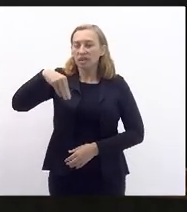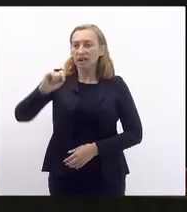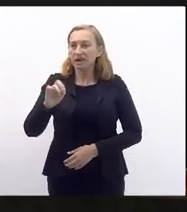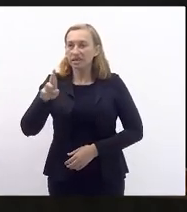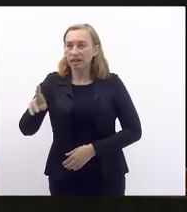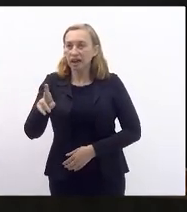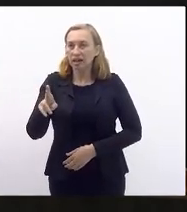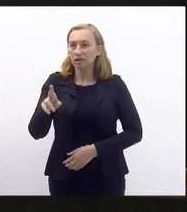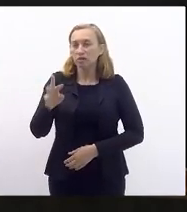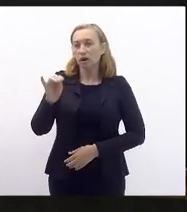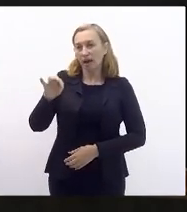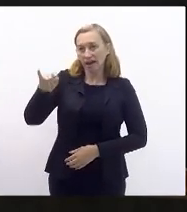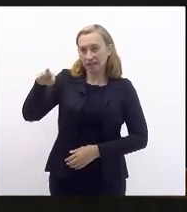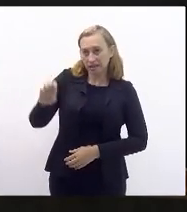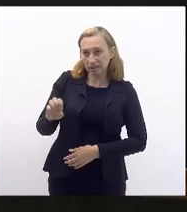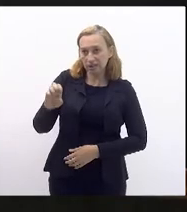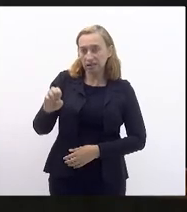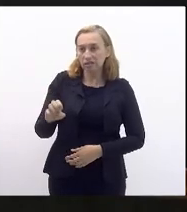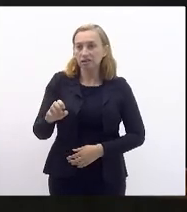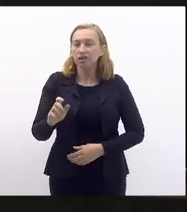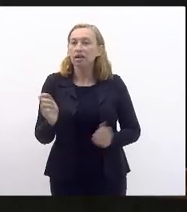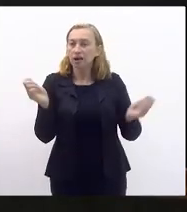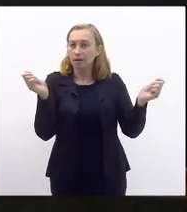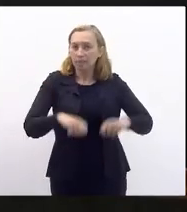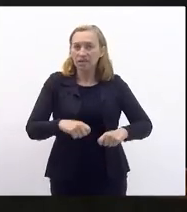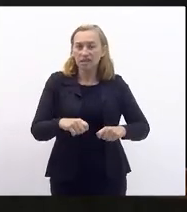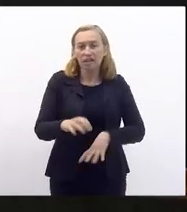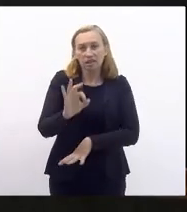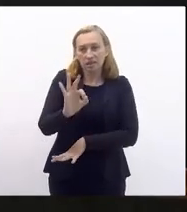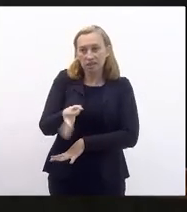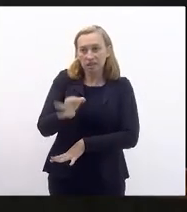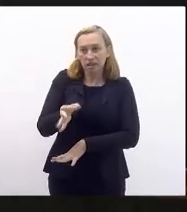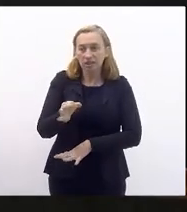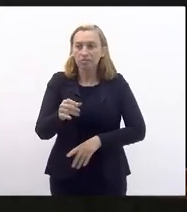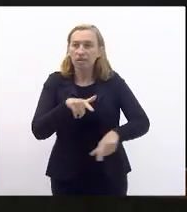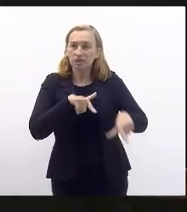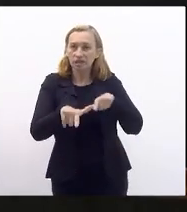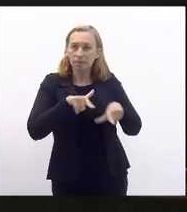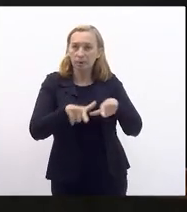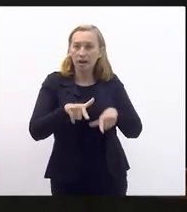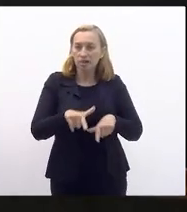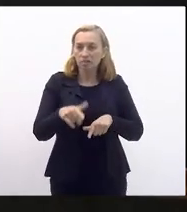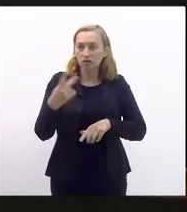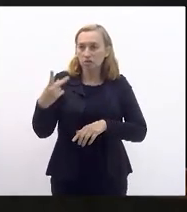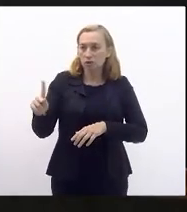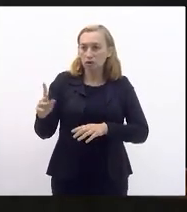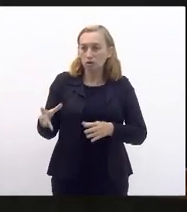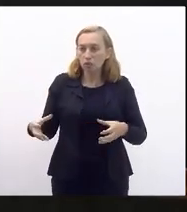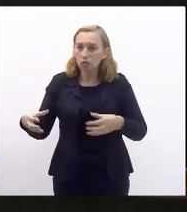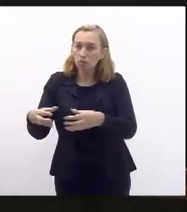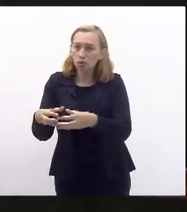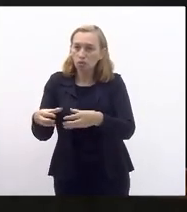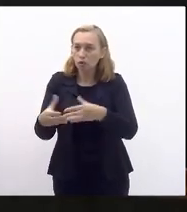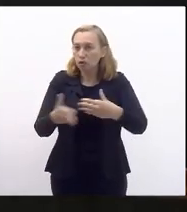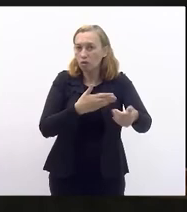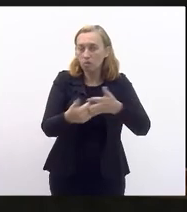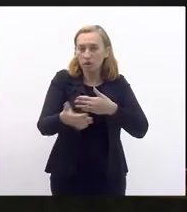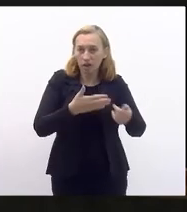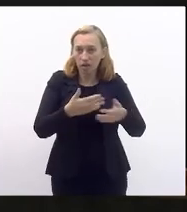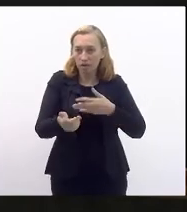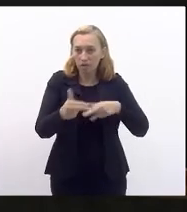tem garantido as capacidades necessárias para o emprego de suas tropas em quaisquer